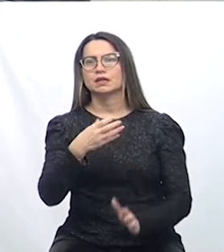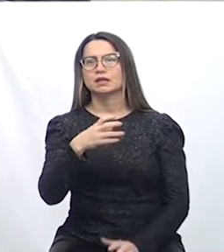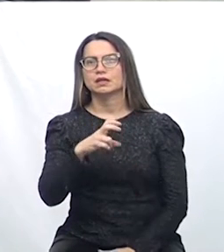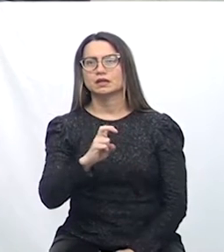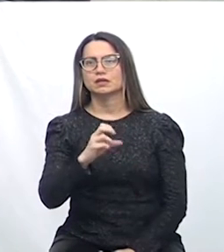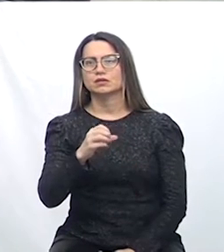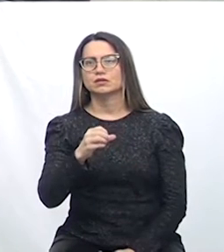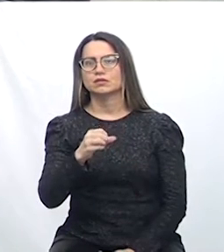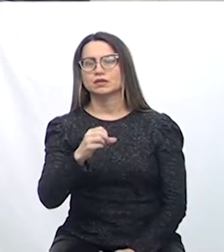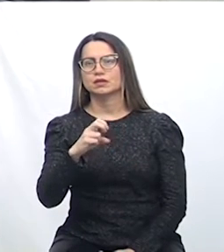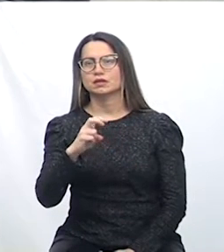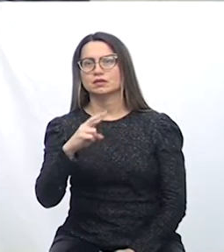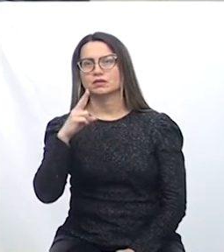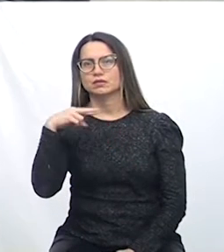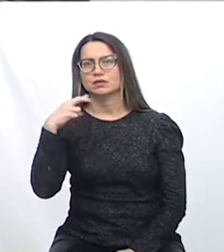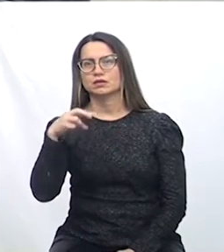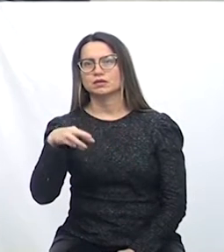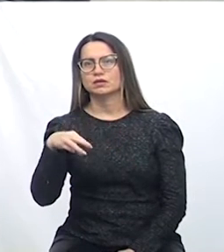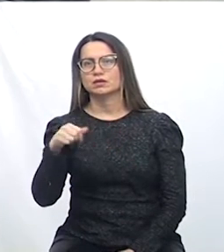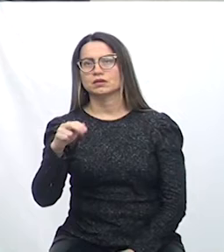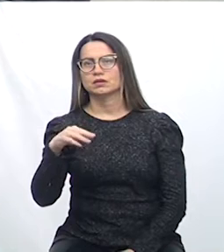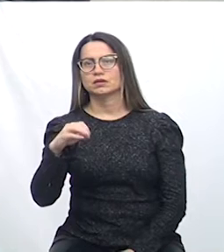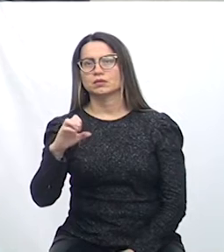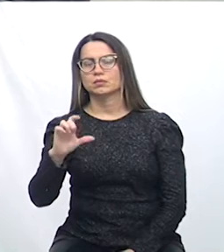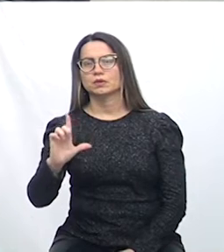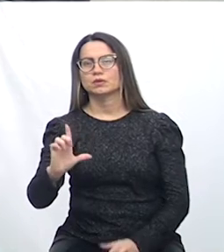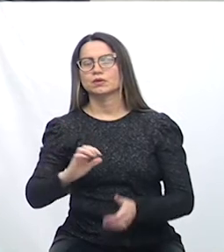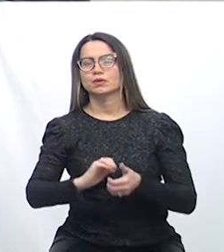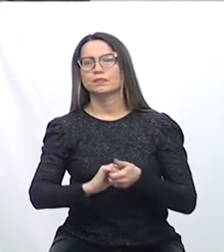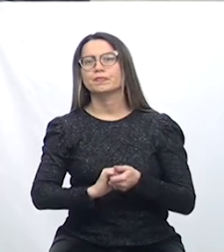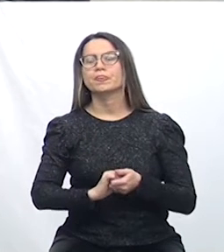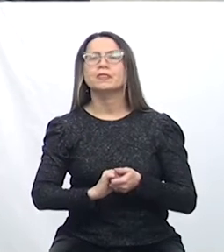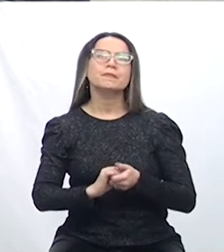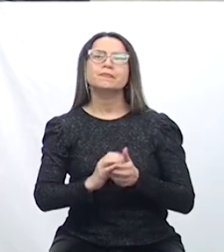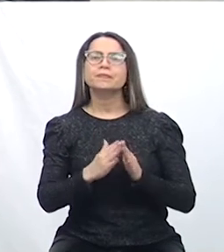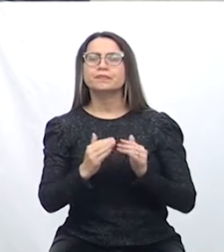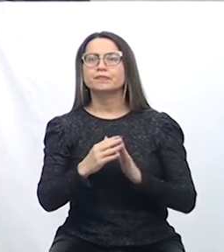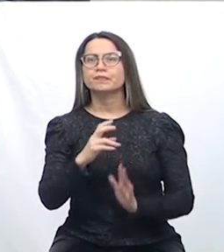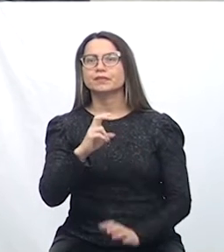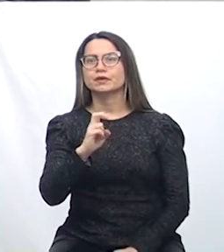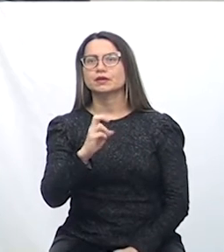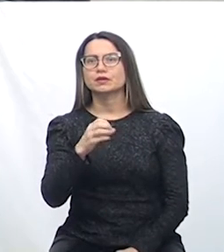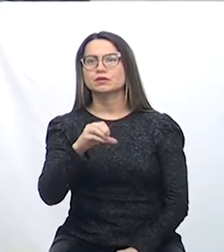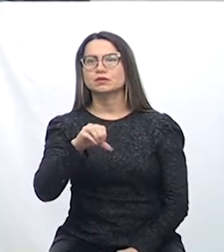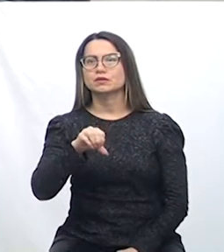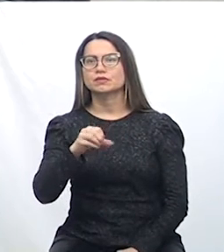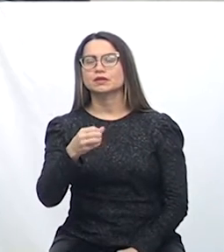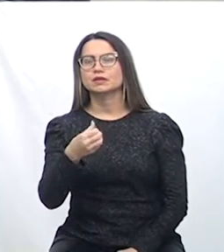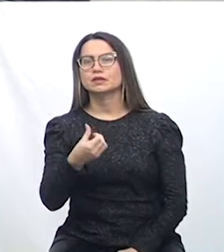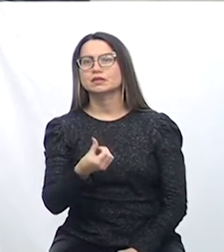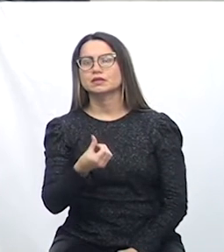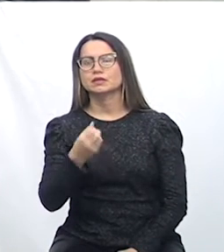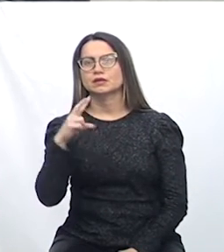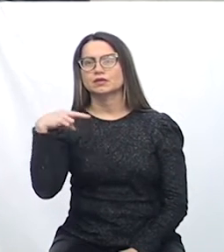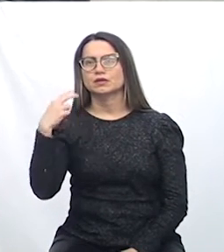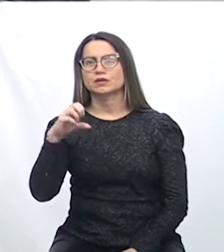Manuel Rosengue. Requerimento número 596 de 2022, de autoria da vereadora Sandra Jorge.